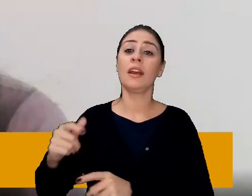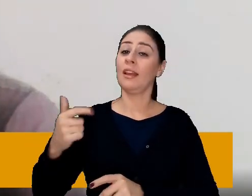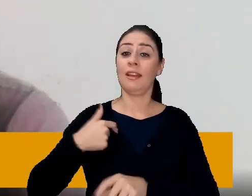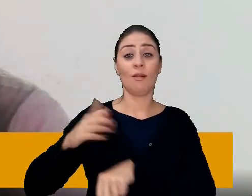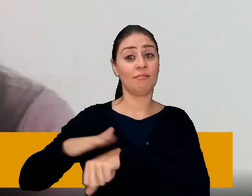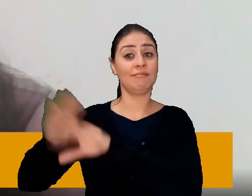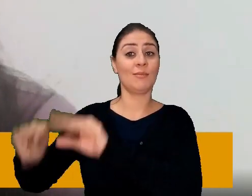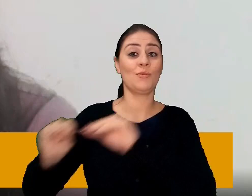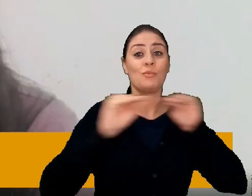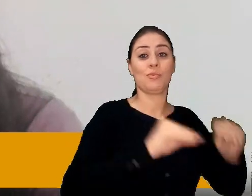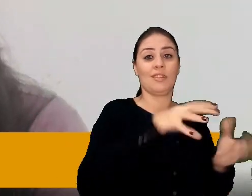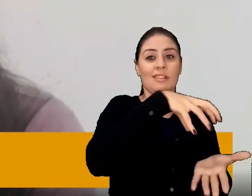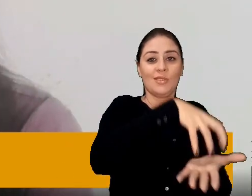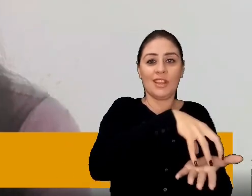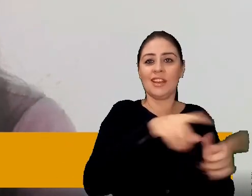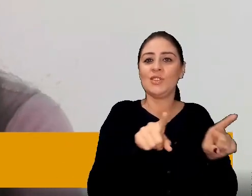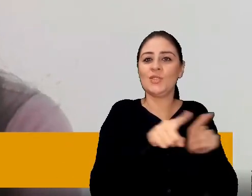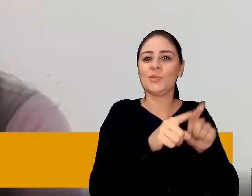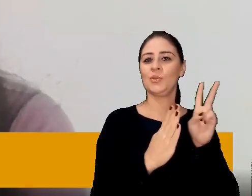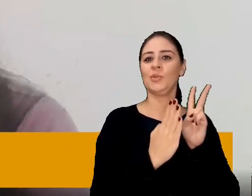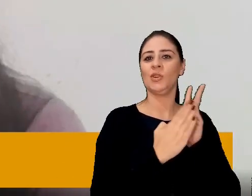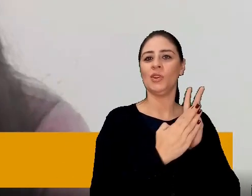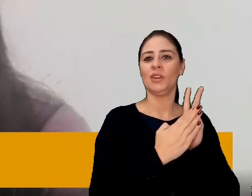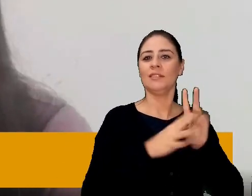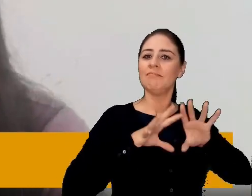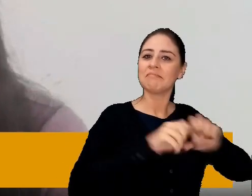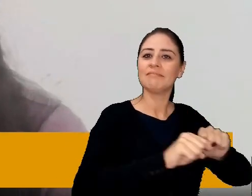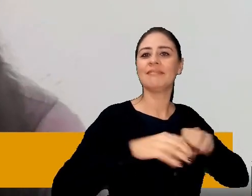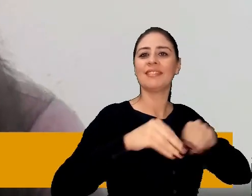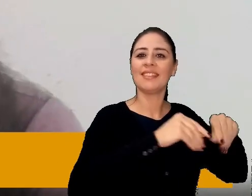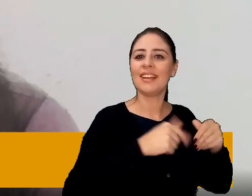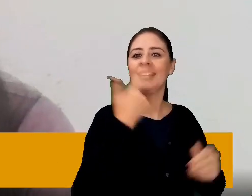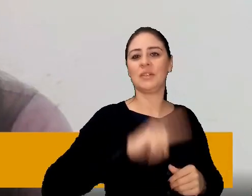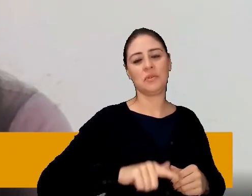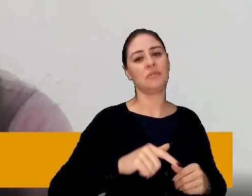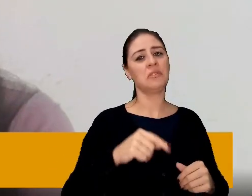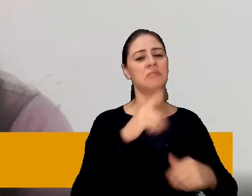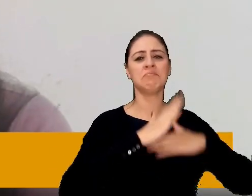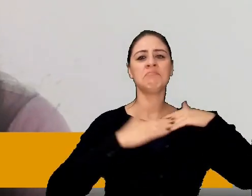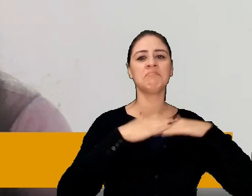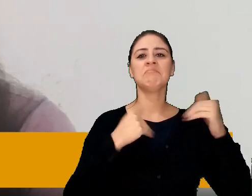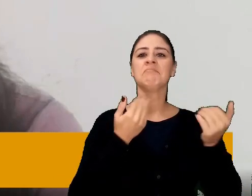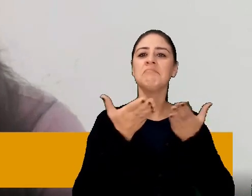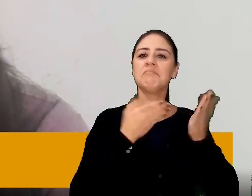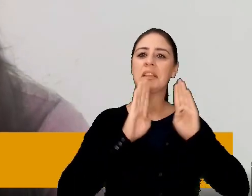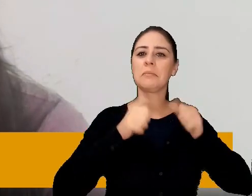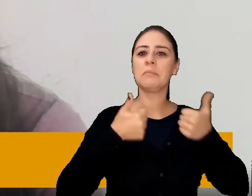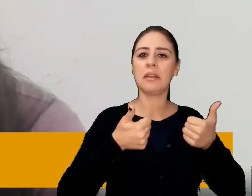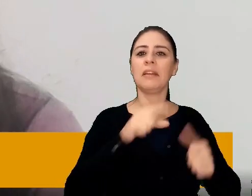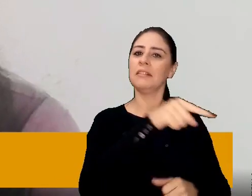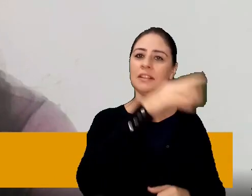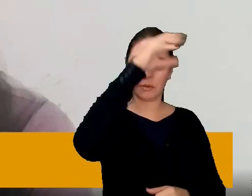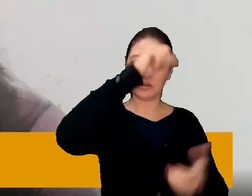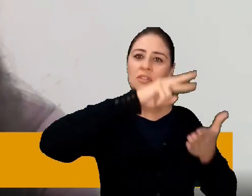eu fui para a aldeia Cambuí participar dessa retomada. Então, eu fui muito bem recebida. Lá eu aprendi